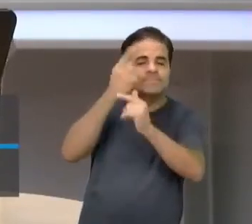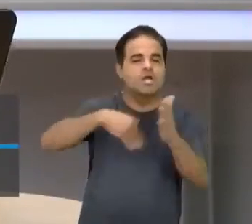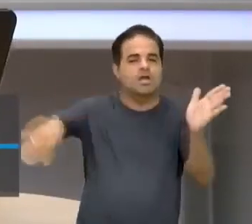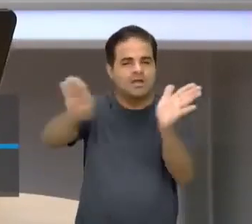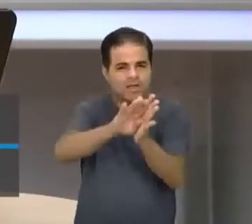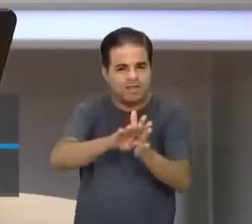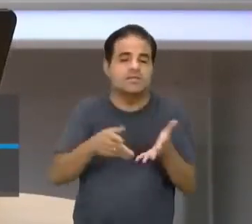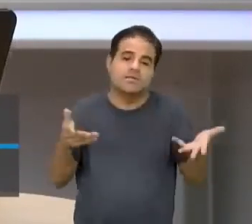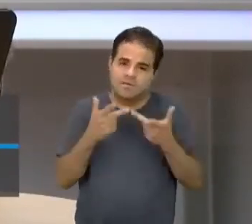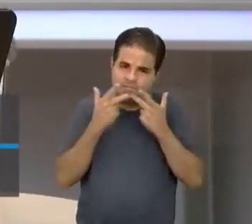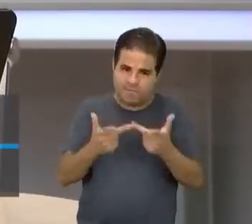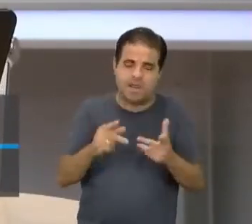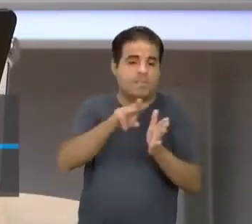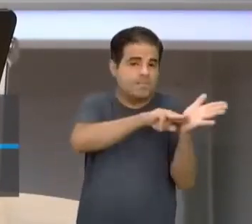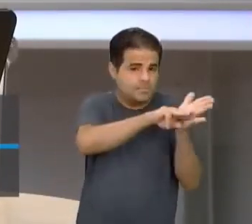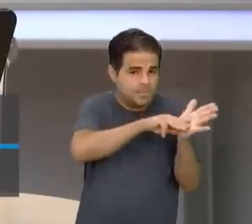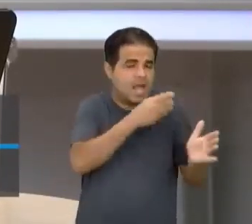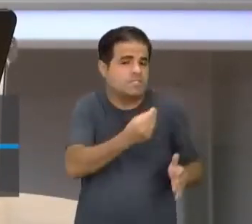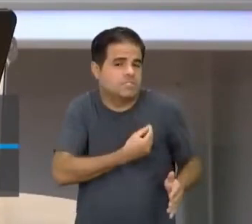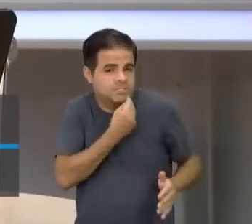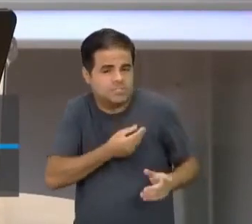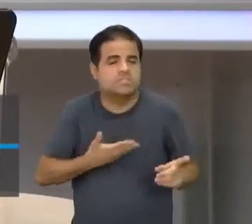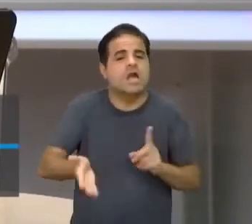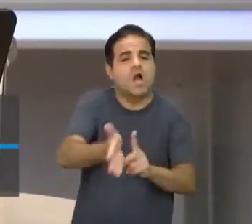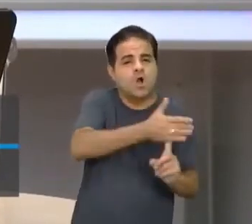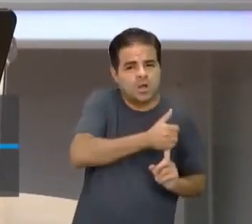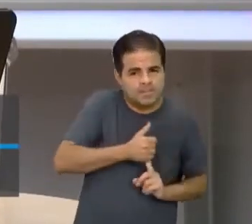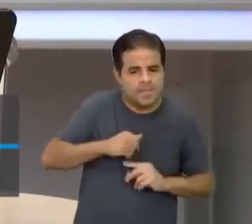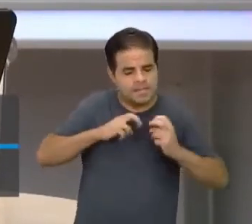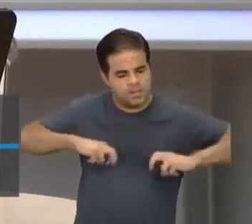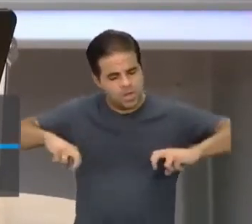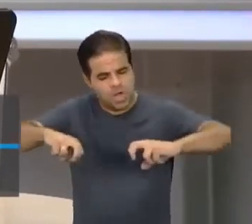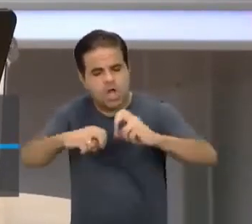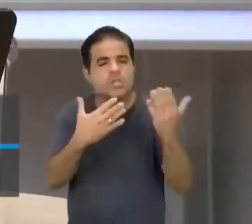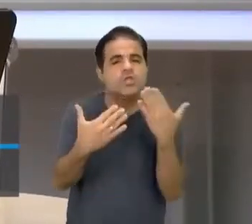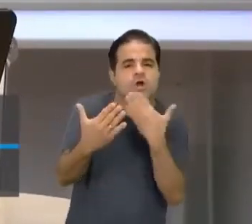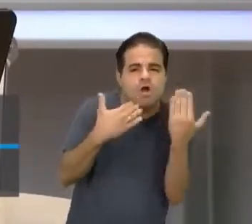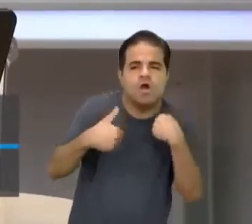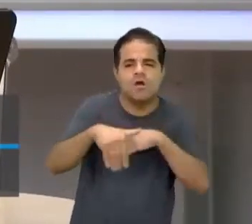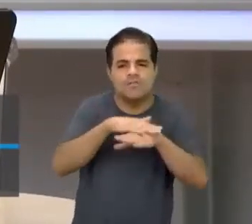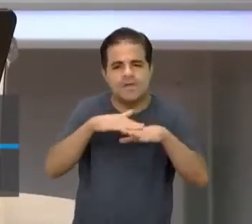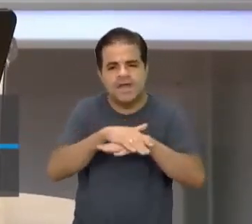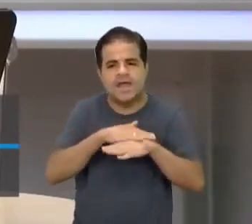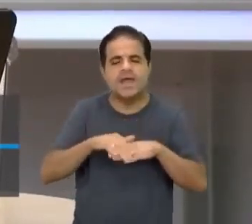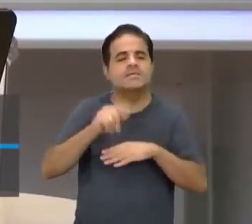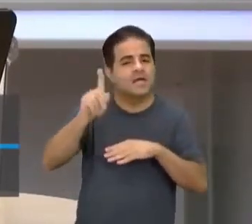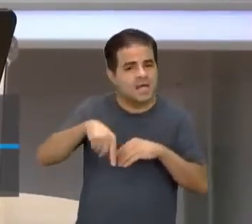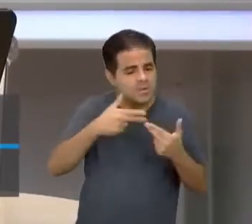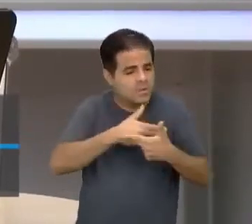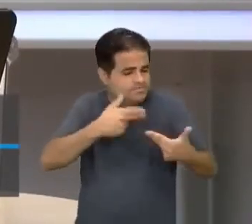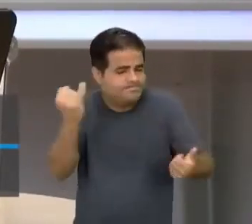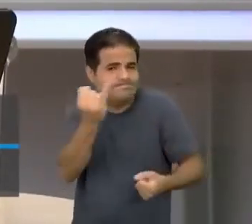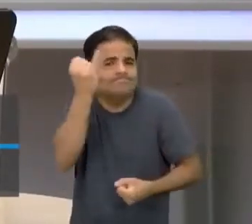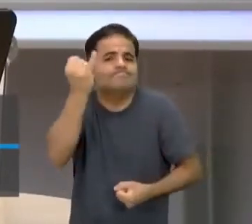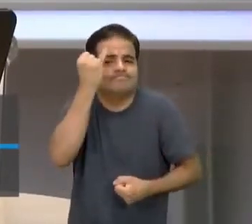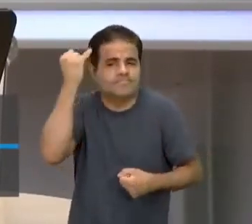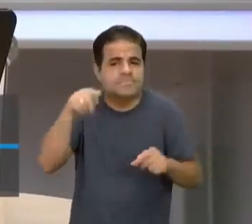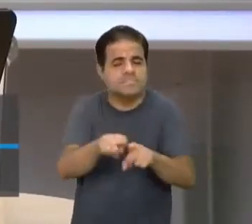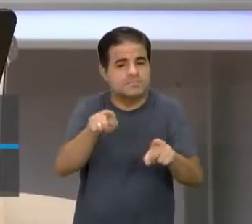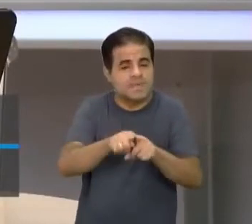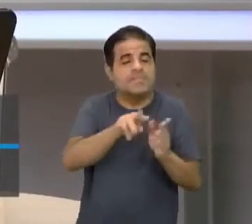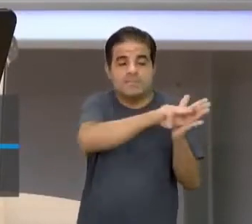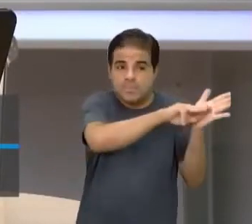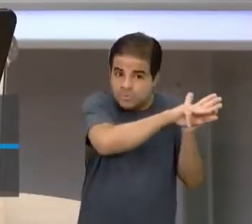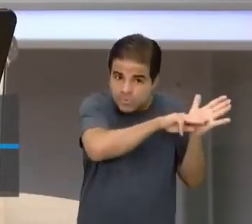com vocês, né? Óbvio, metodologia ativa, acolhimento, né, rodas de conversa, todas são muito importantes também. Mas